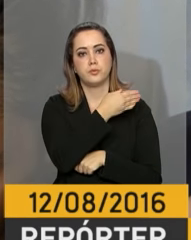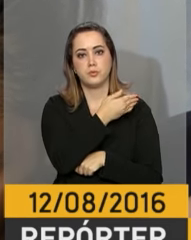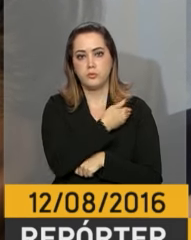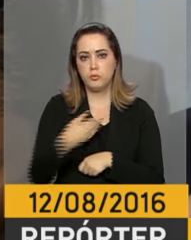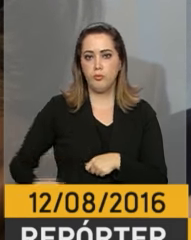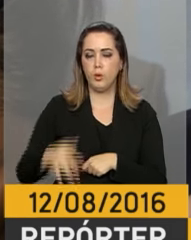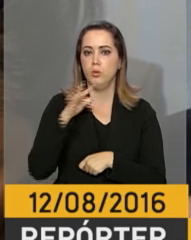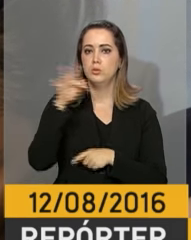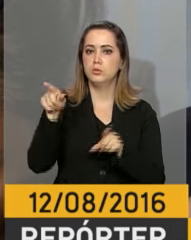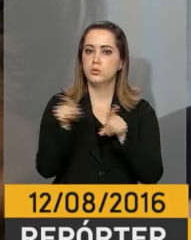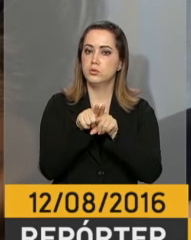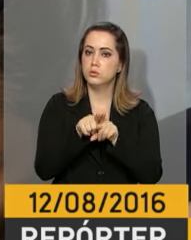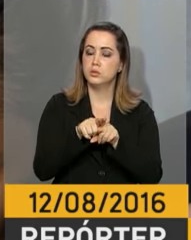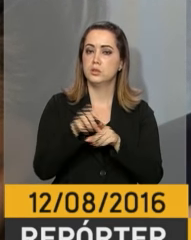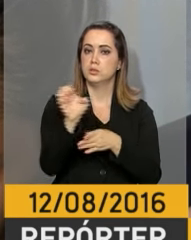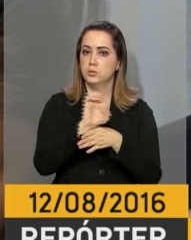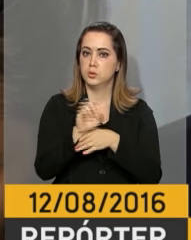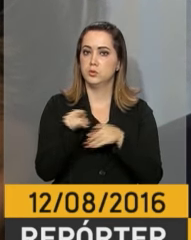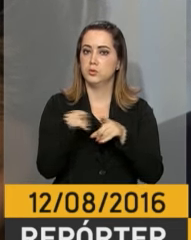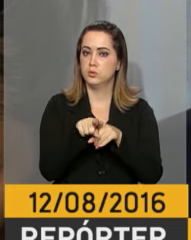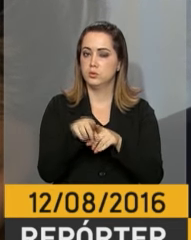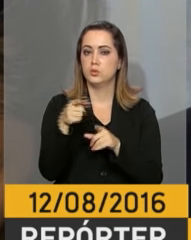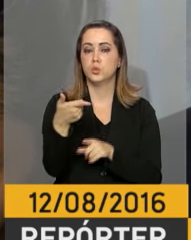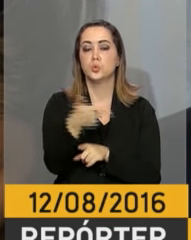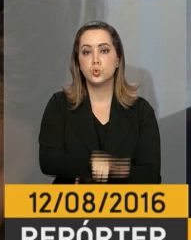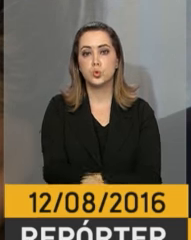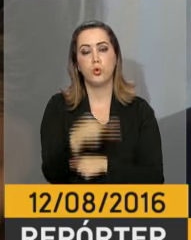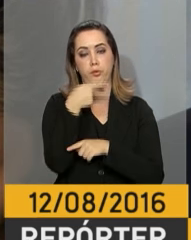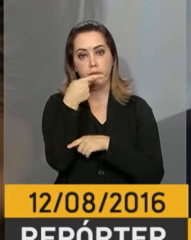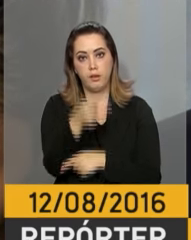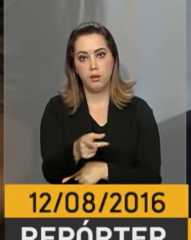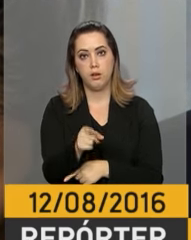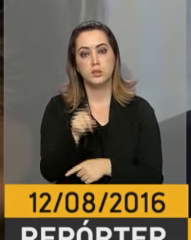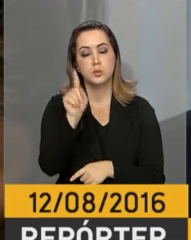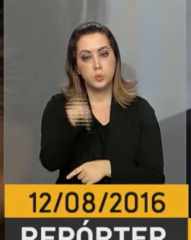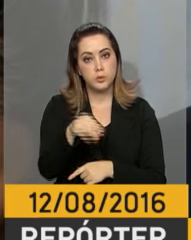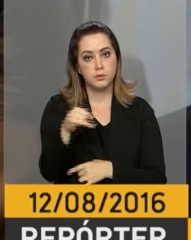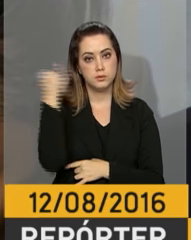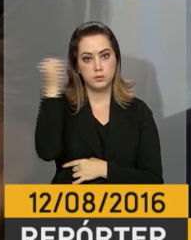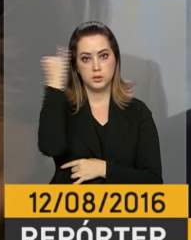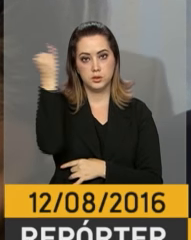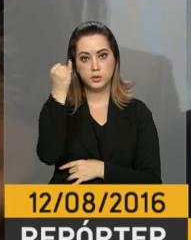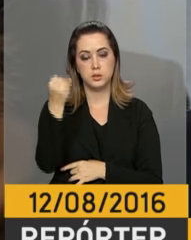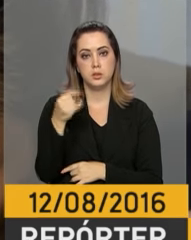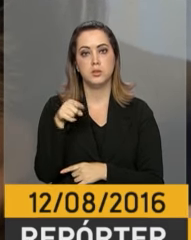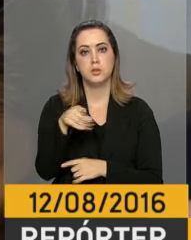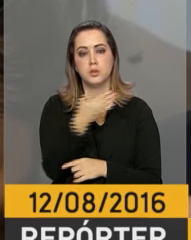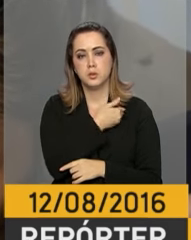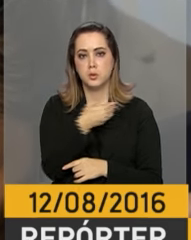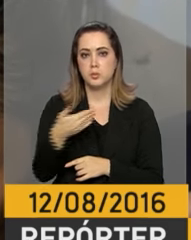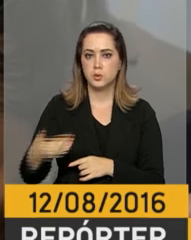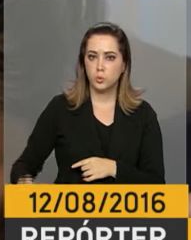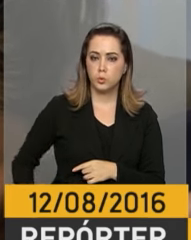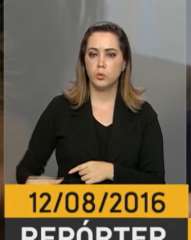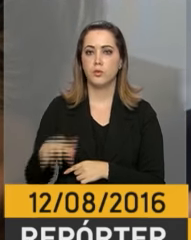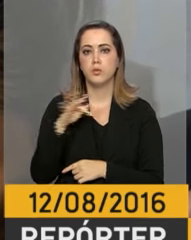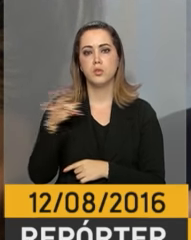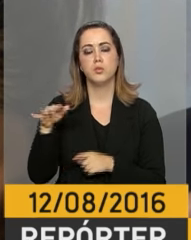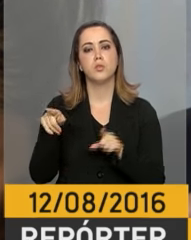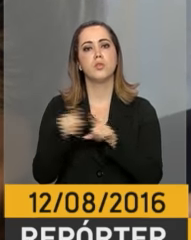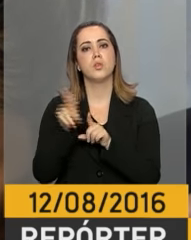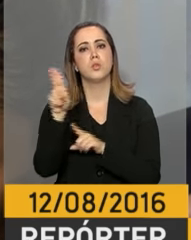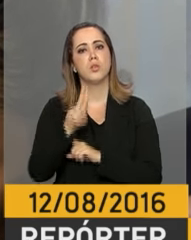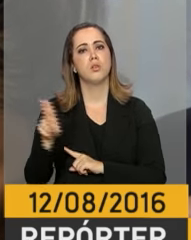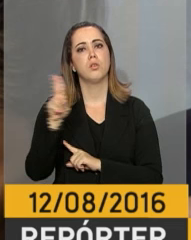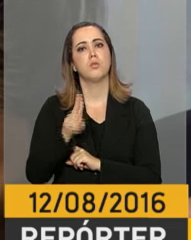o que é interesse, de fato, da autoridade fazendária, do governo, da União, é